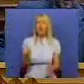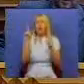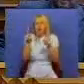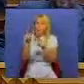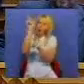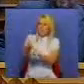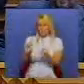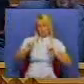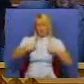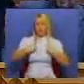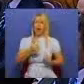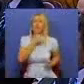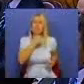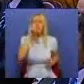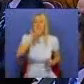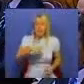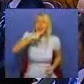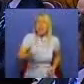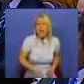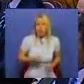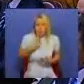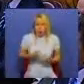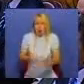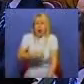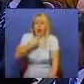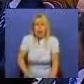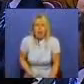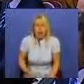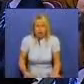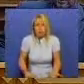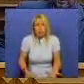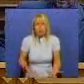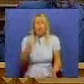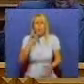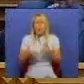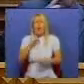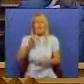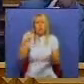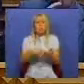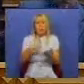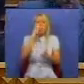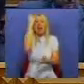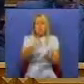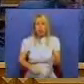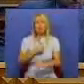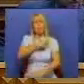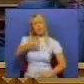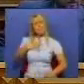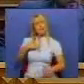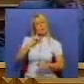netos, pelos nossos trinetos, aquilo que vamos pagar de imposto para uma empresa de capitais privados,